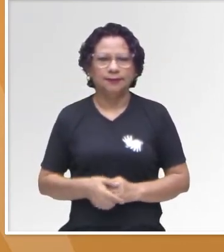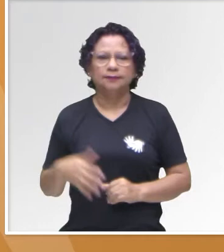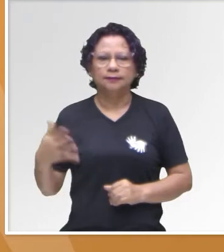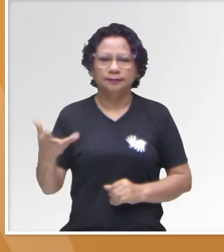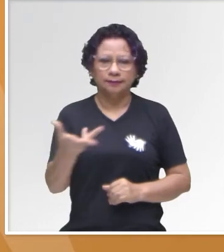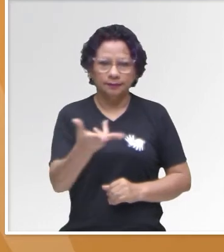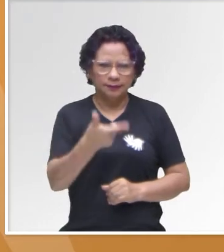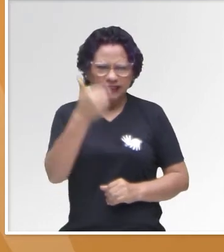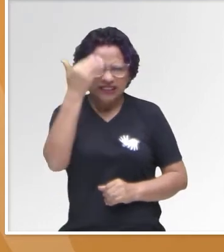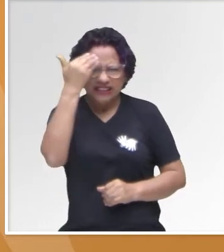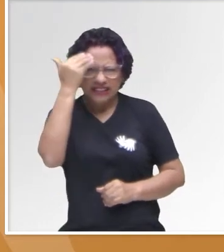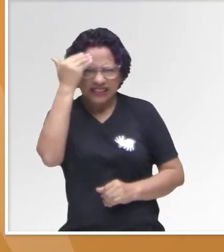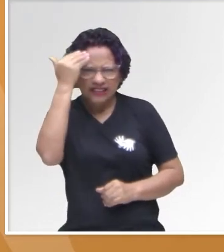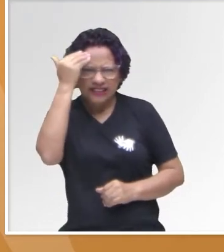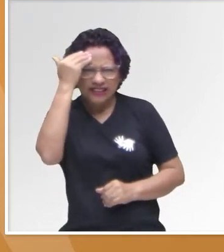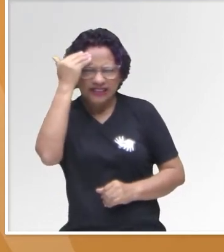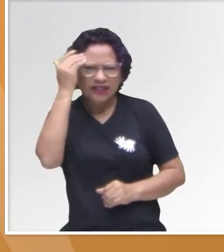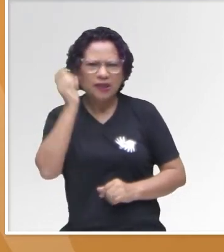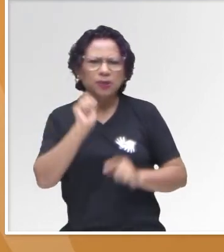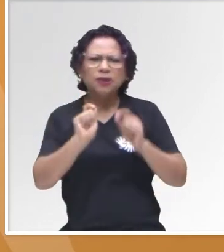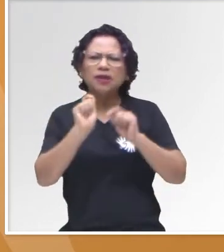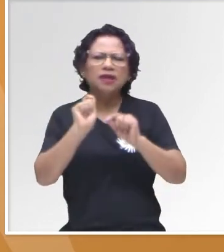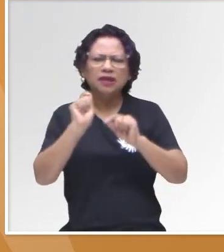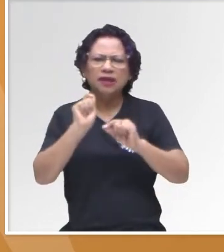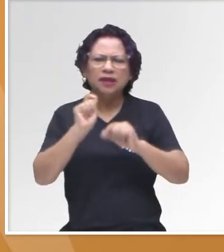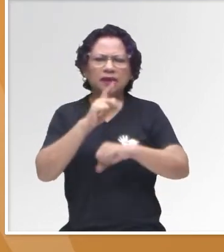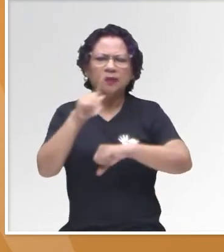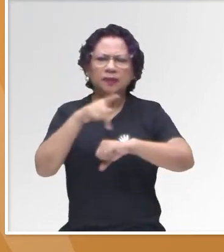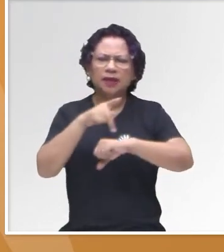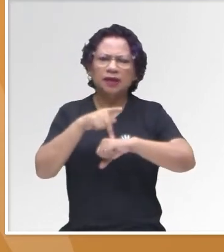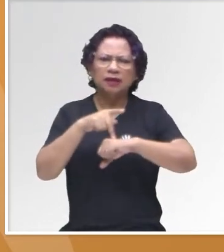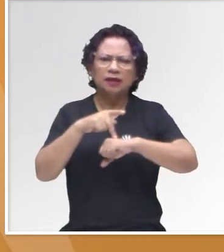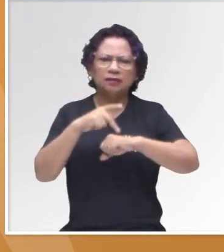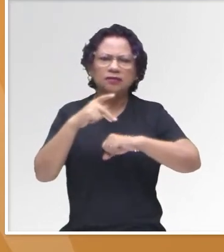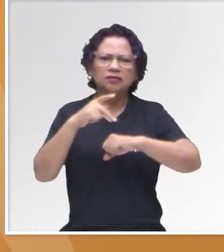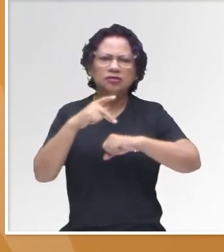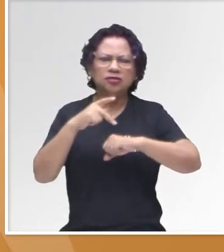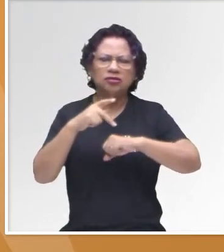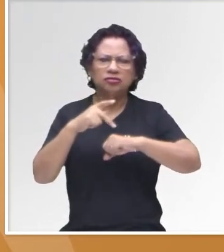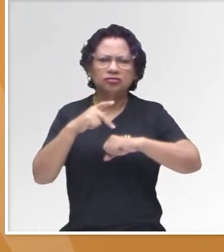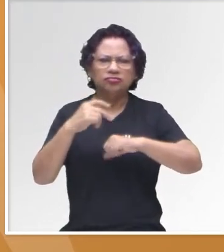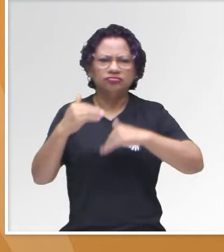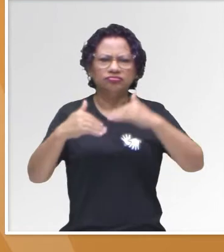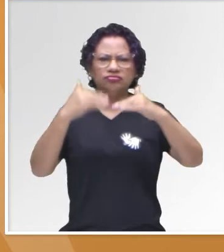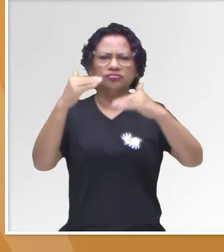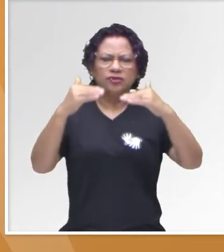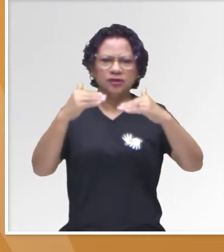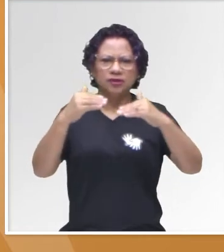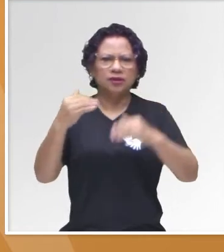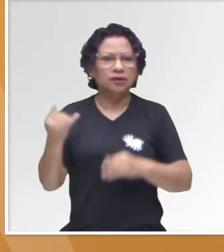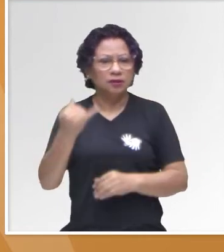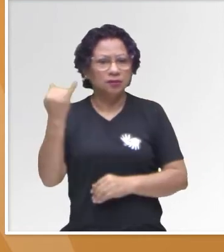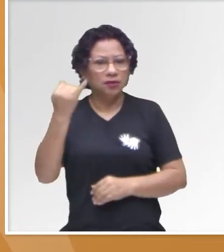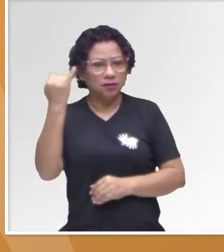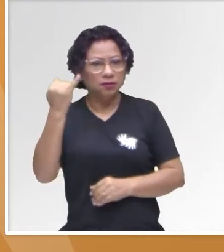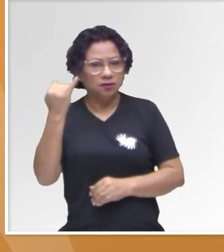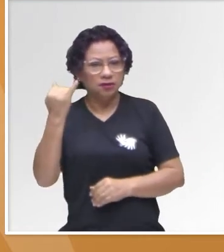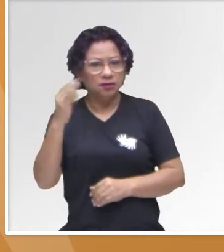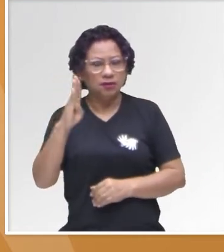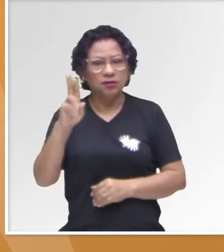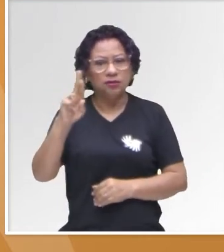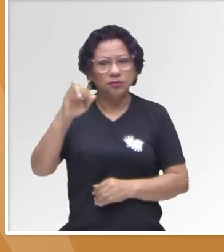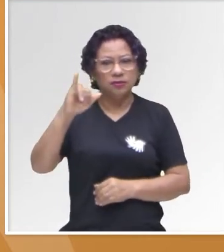Habilidade: entender o que são os países emergentes e qual a importância do surgimento do BRICS para o